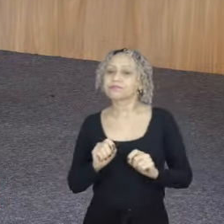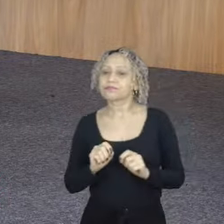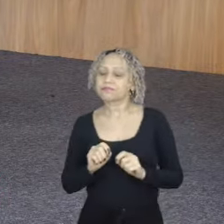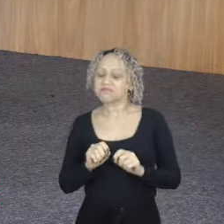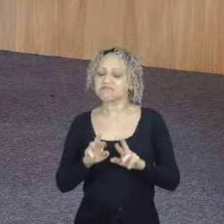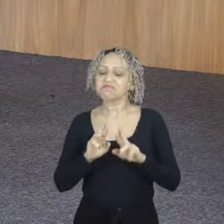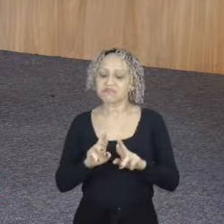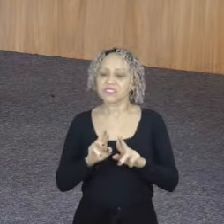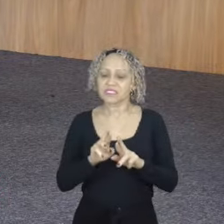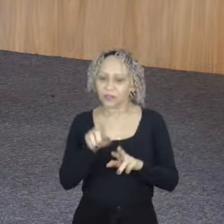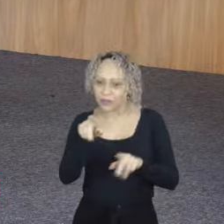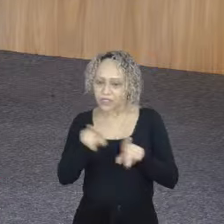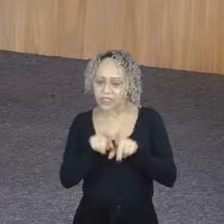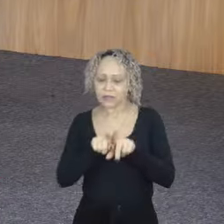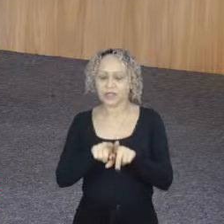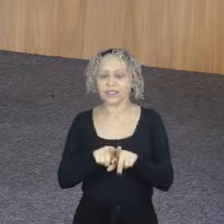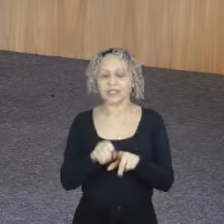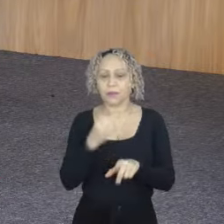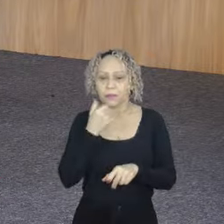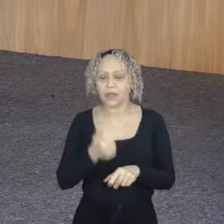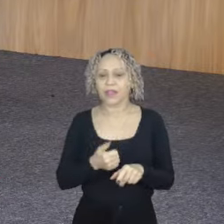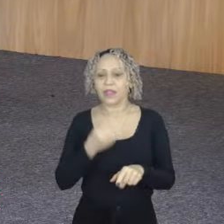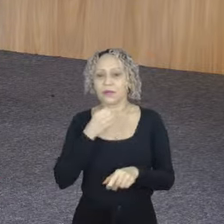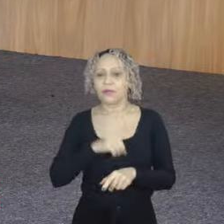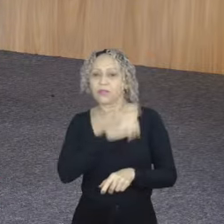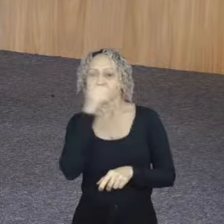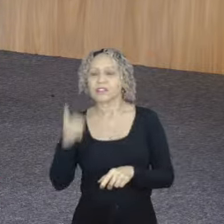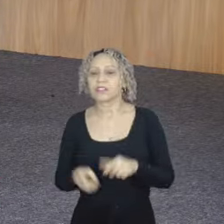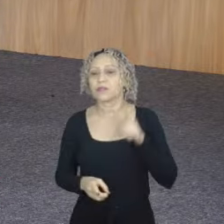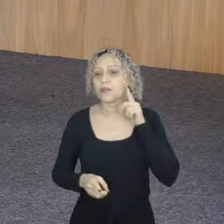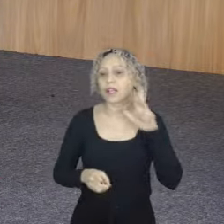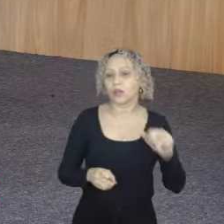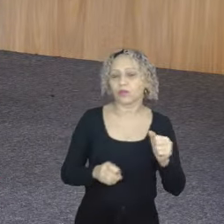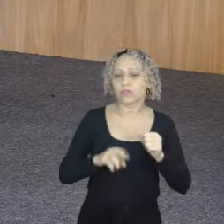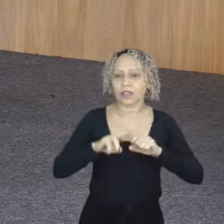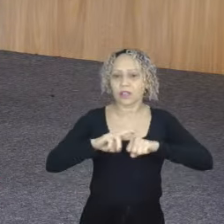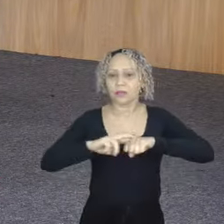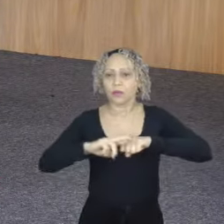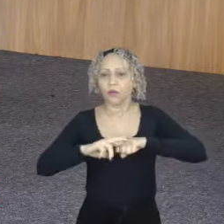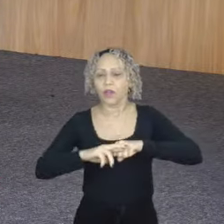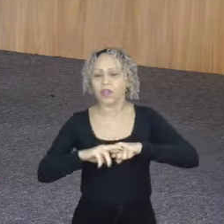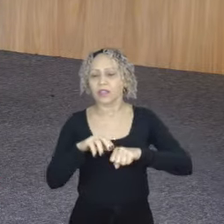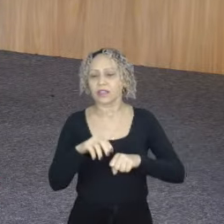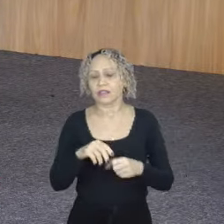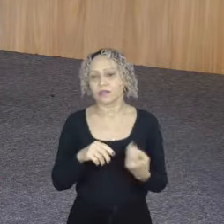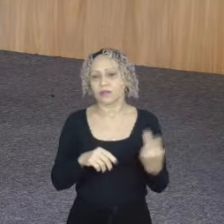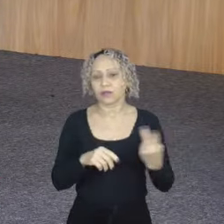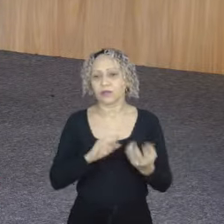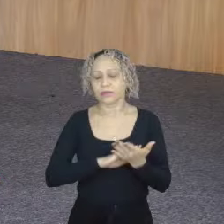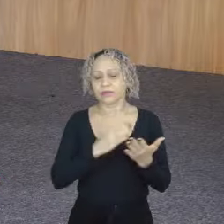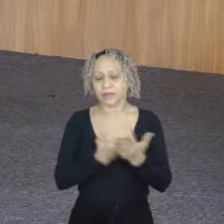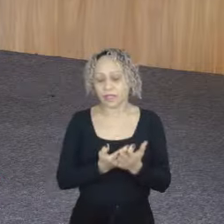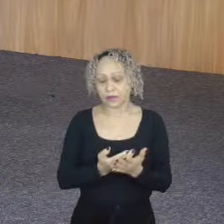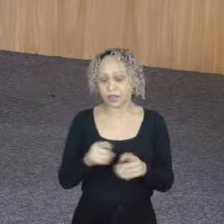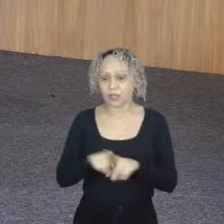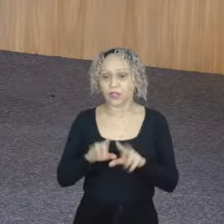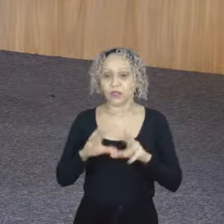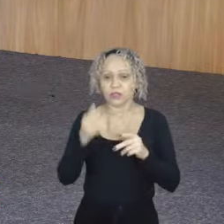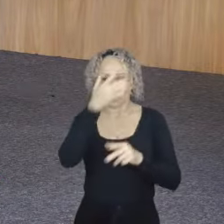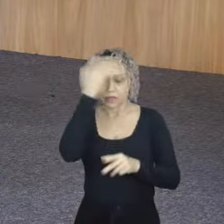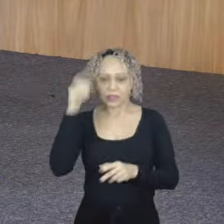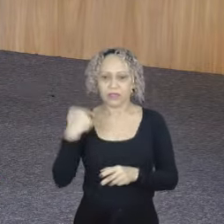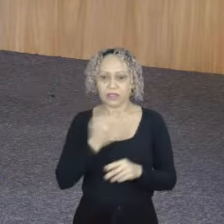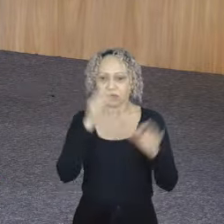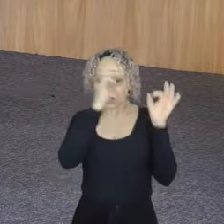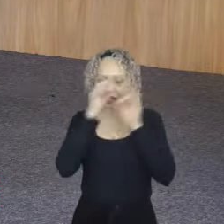você também esteja tudo bem. Um bom dia para a Lúcia e para o Renan. E um bom dia para todos os que nos assistem agora.